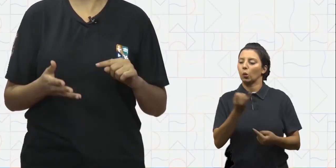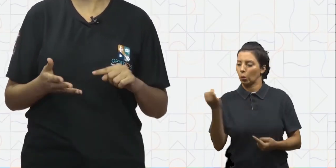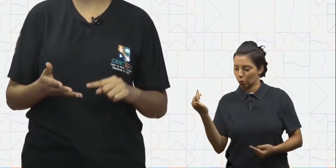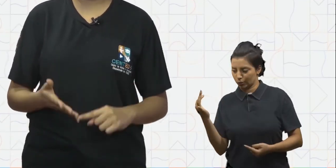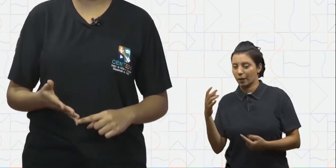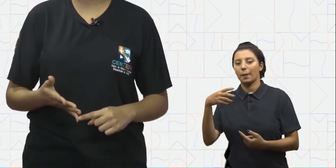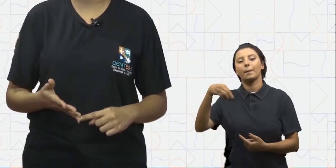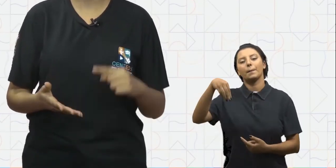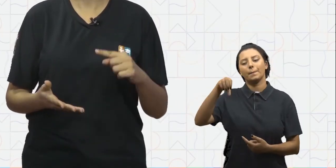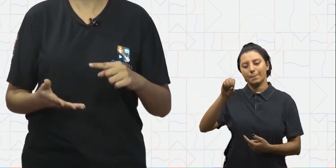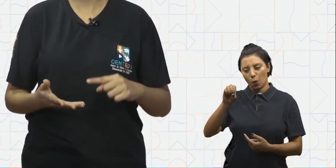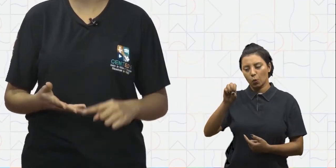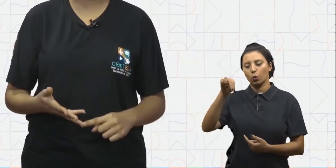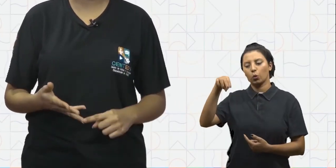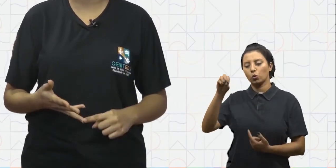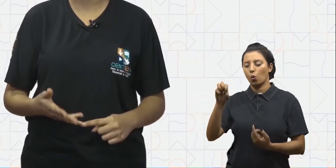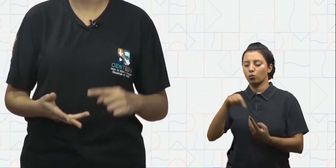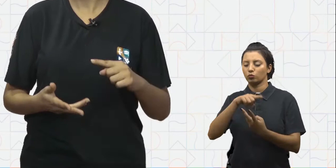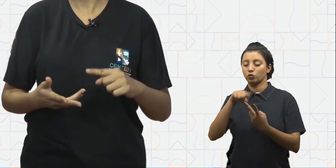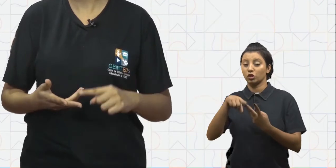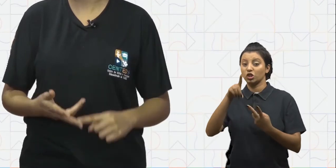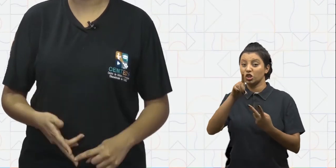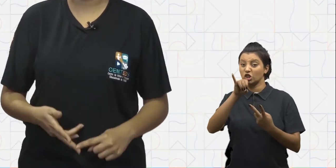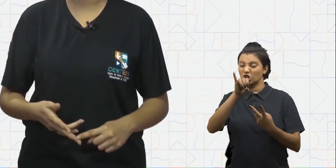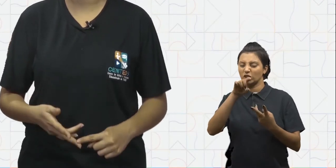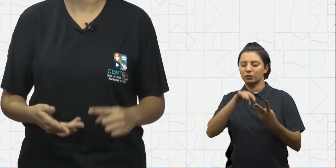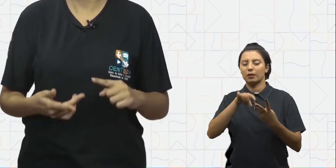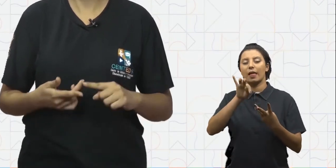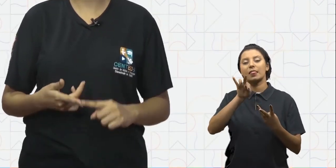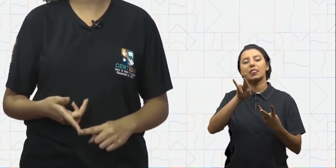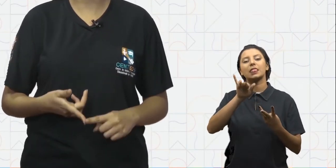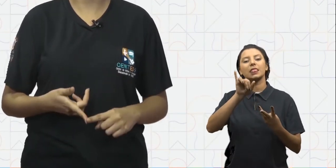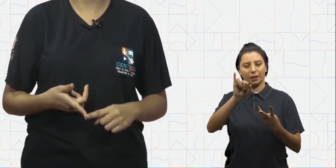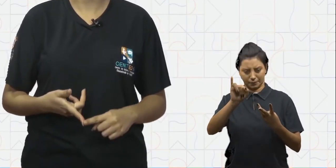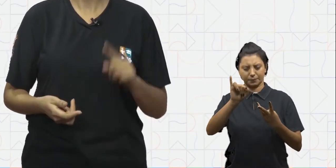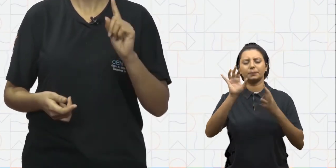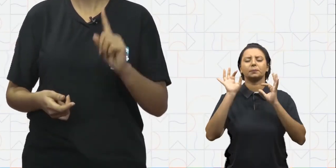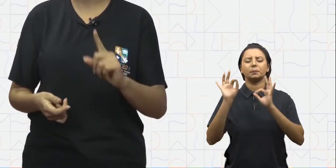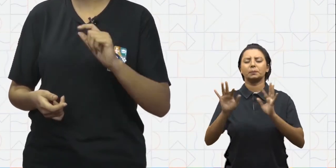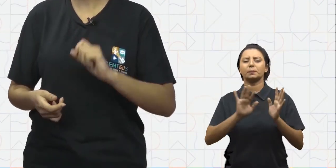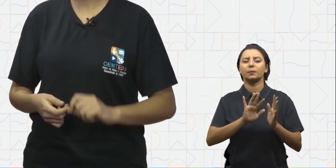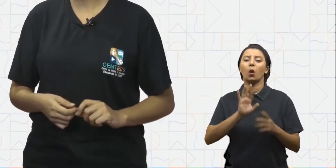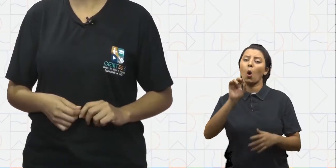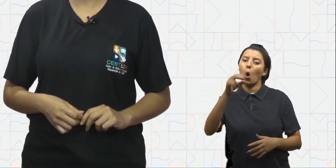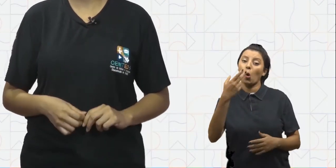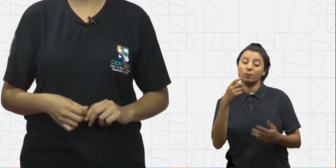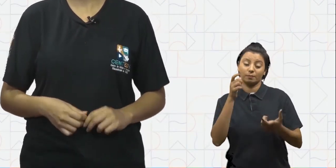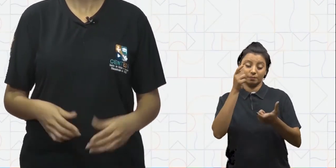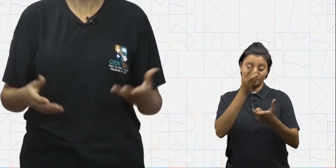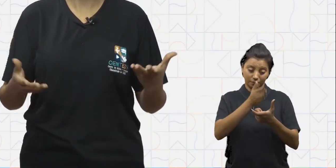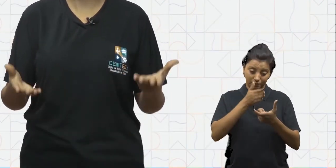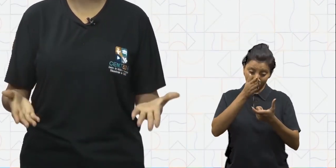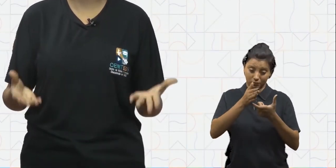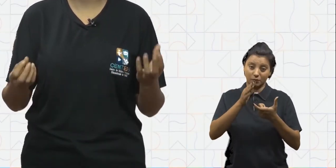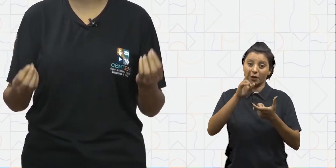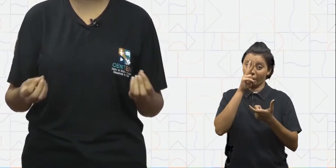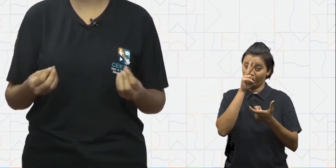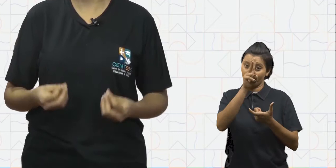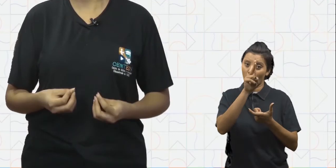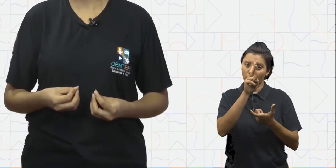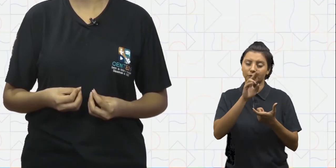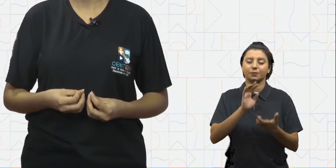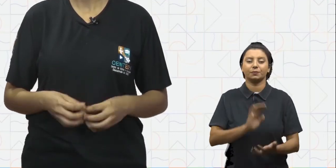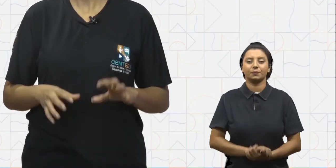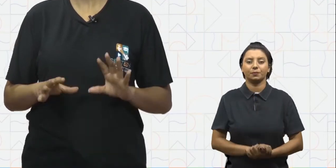sílabas, monossílaba, dissílaba, trissílaba ou polissílaba, ou pela sílaba tônica, a sílaba